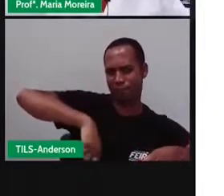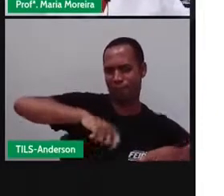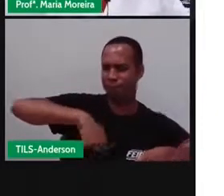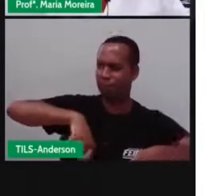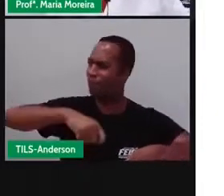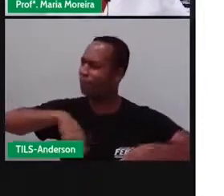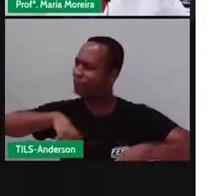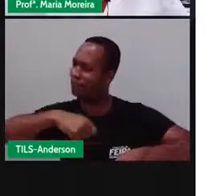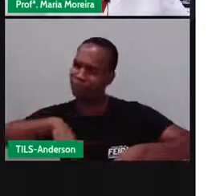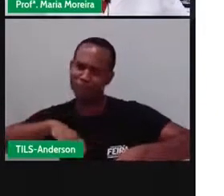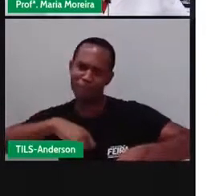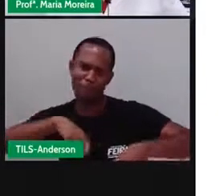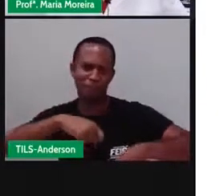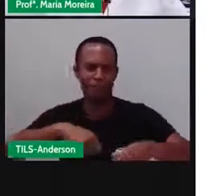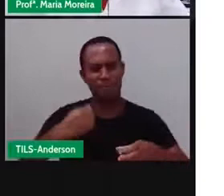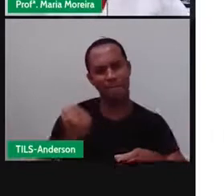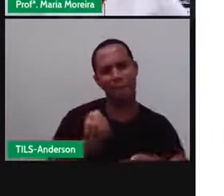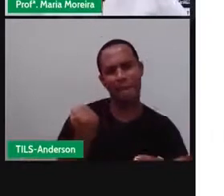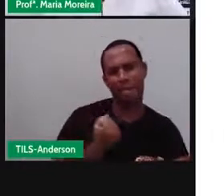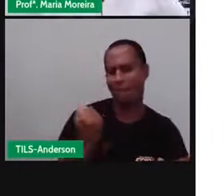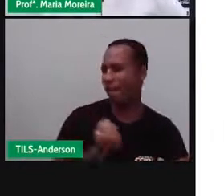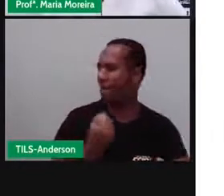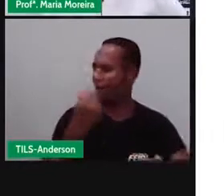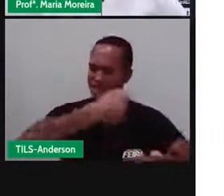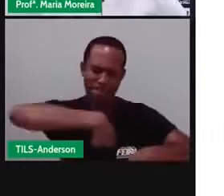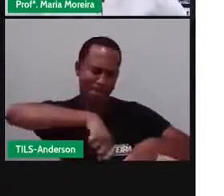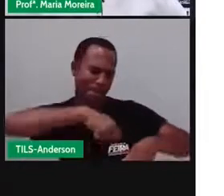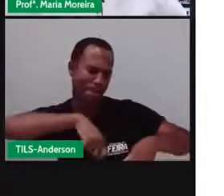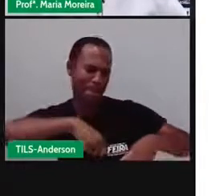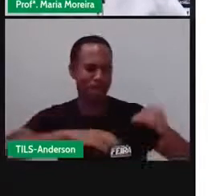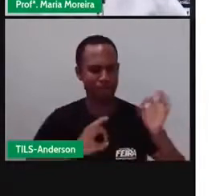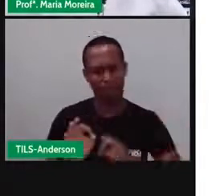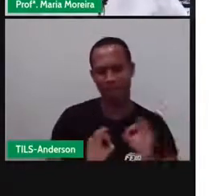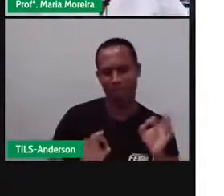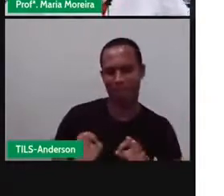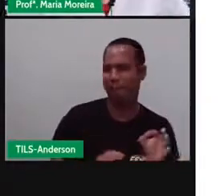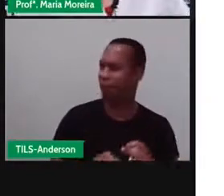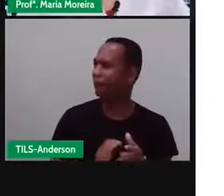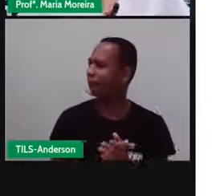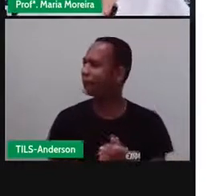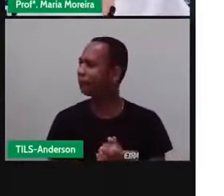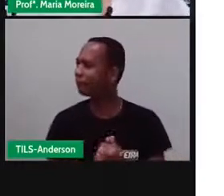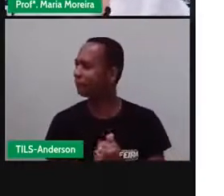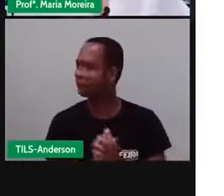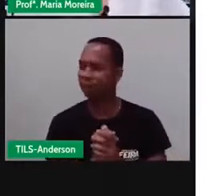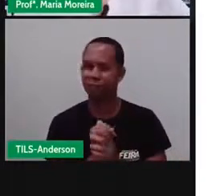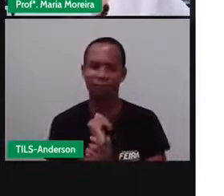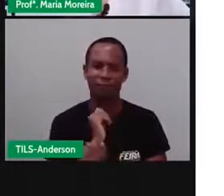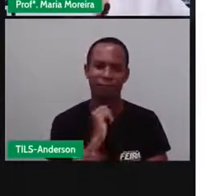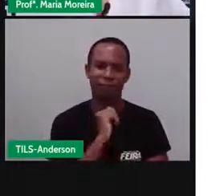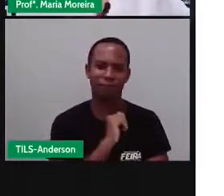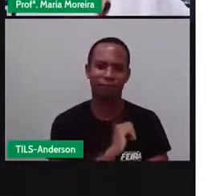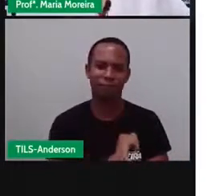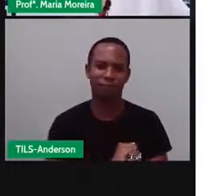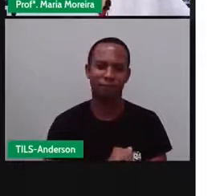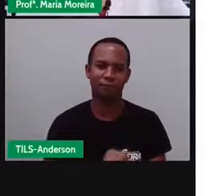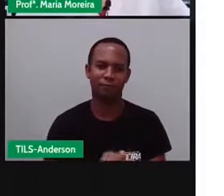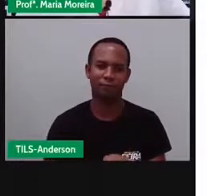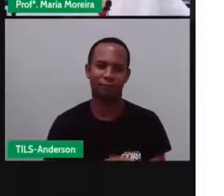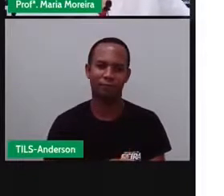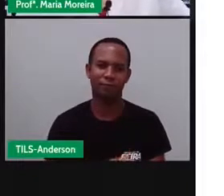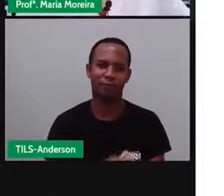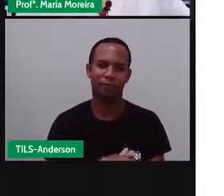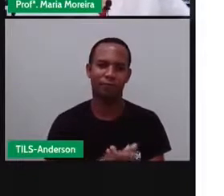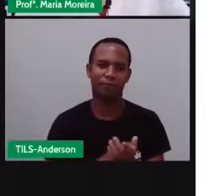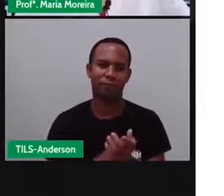É, né? Faltou só a mesa pra gente poder fazer o bolo. Mas a gente vai fazer esse bolo, Anderson. Acredite-se.